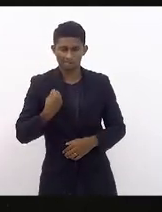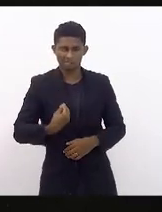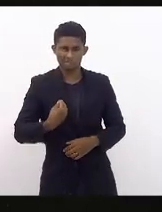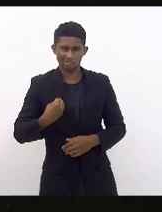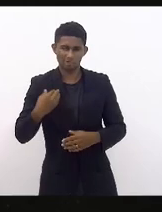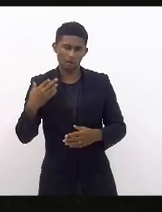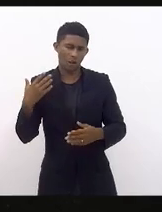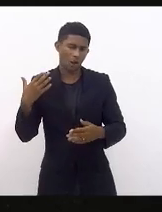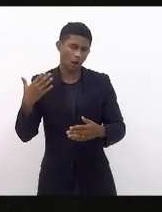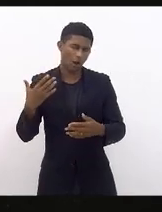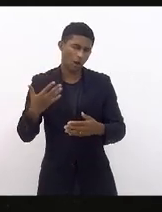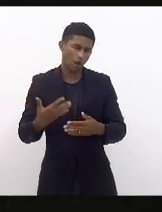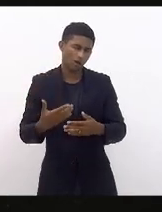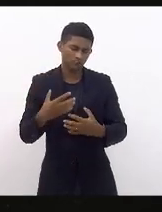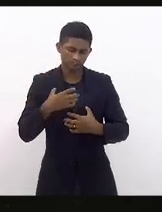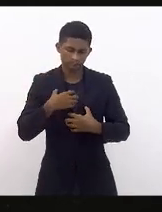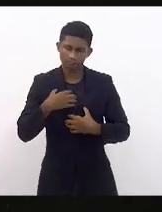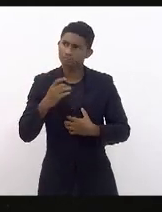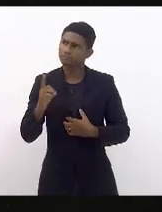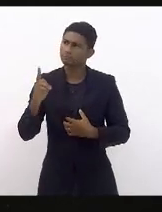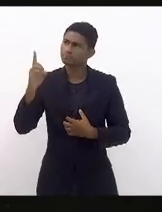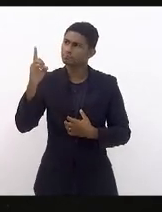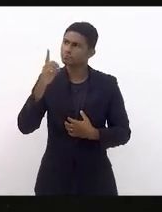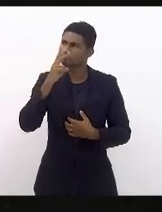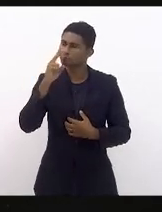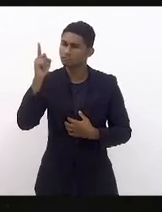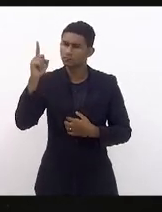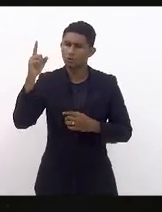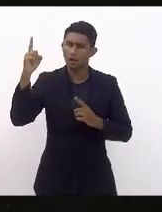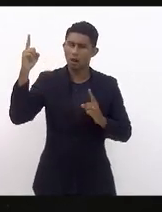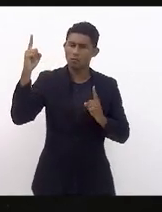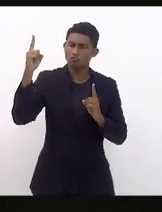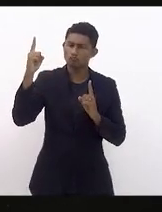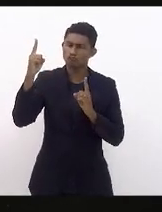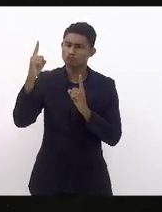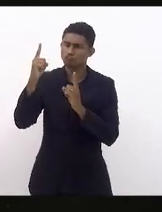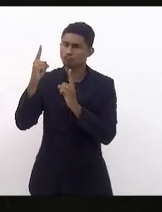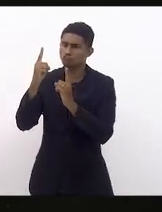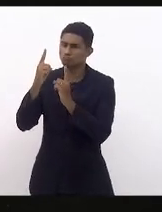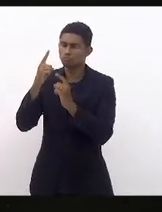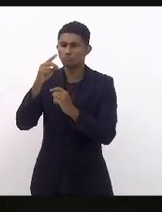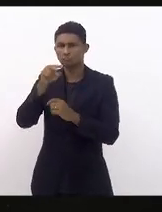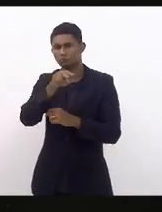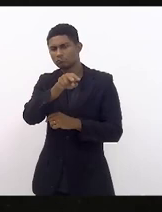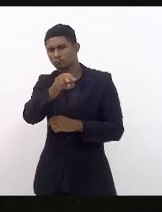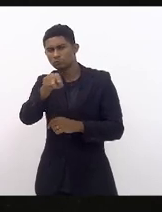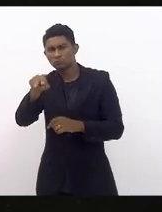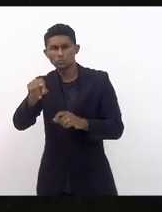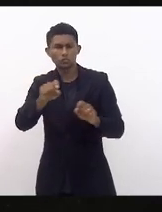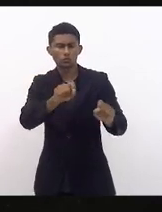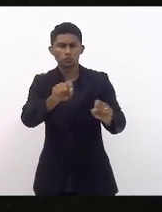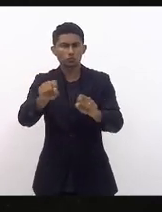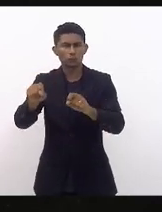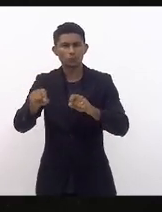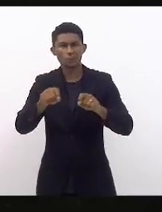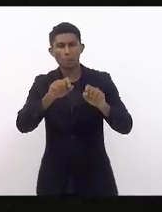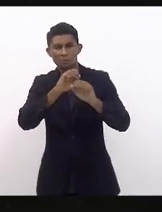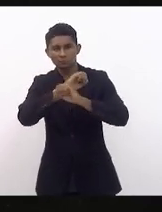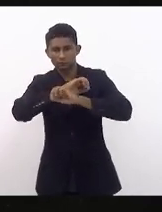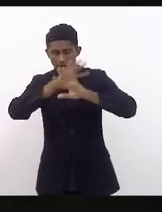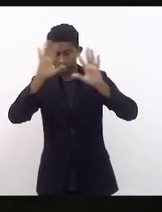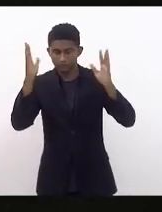tomar-me o leme à mão de Deus, e perto avisto o porto imenso, claro e sempre